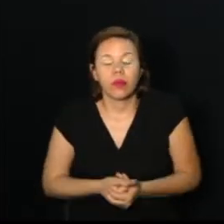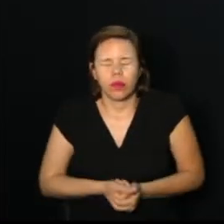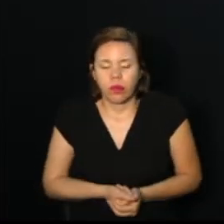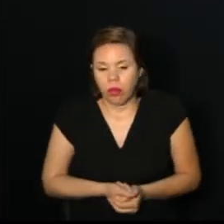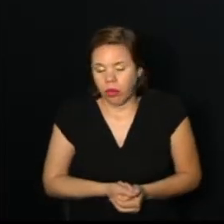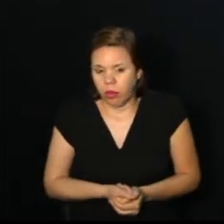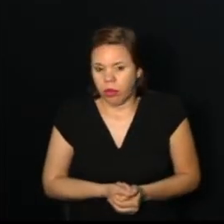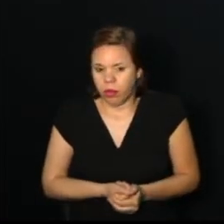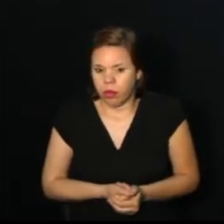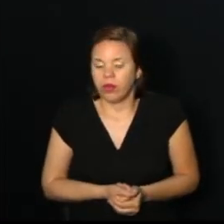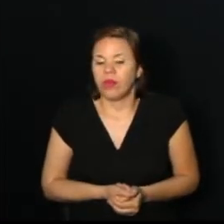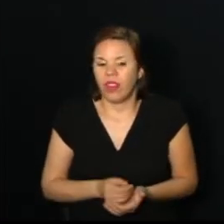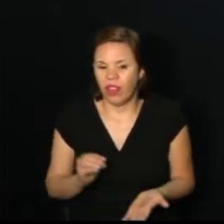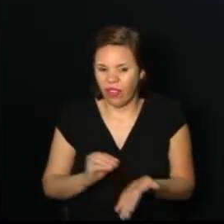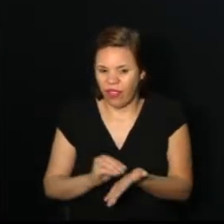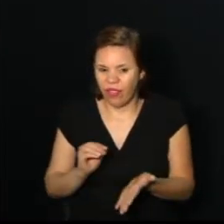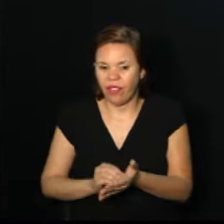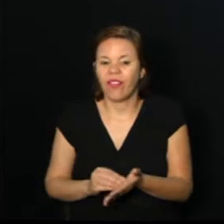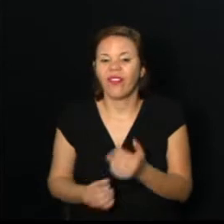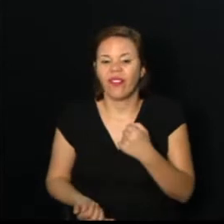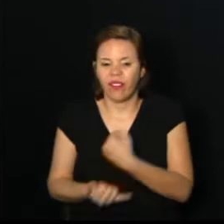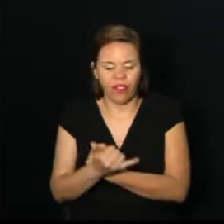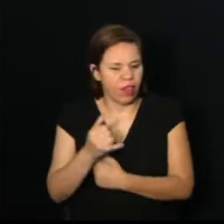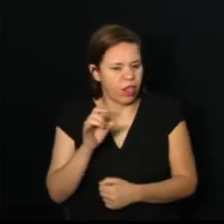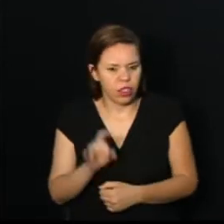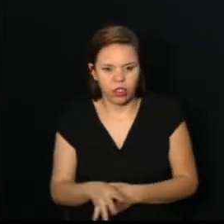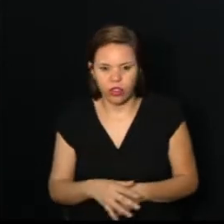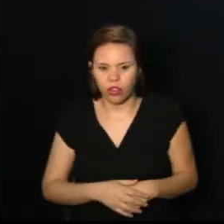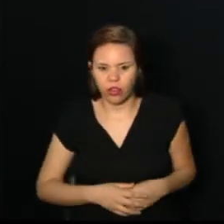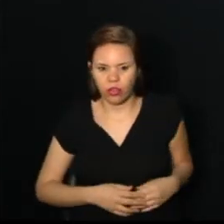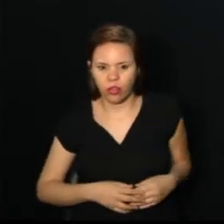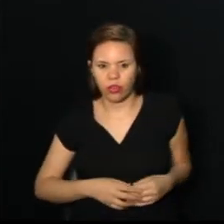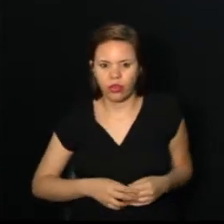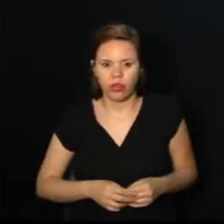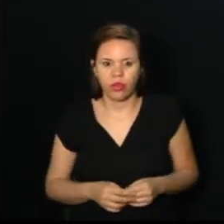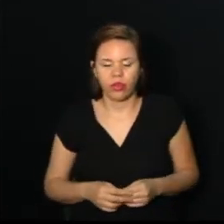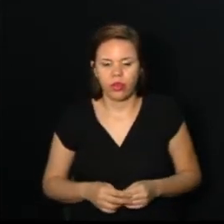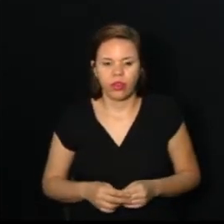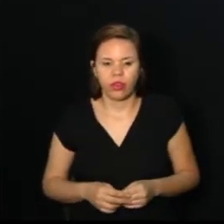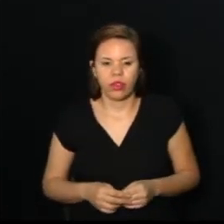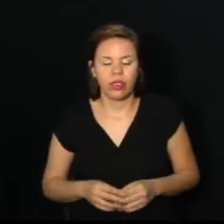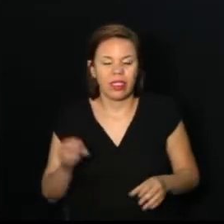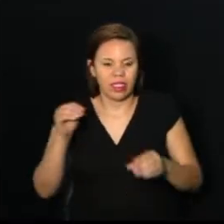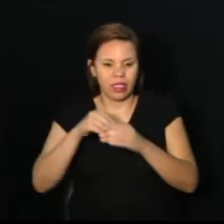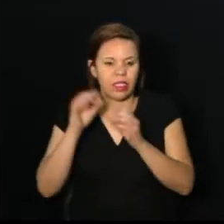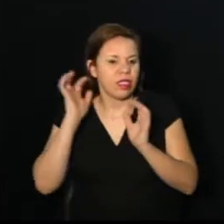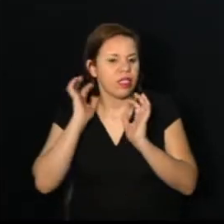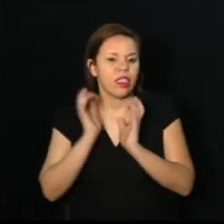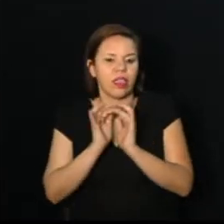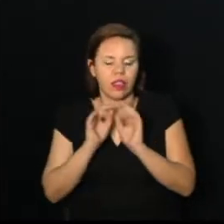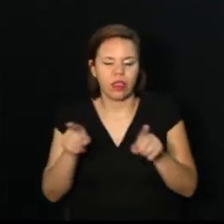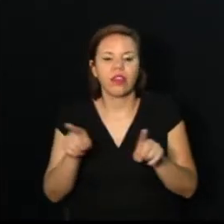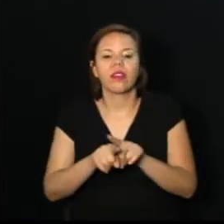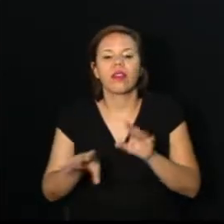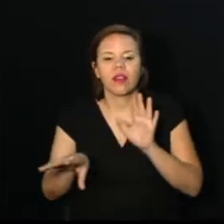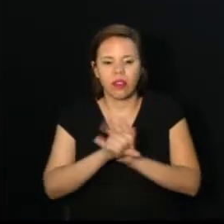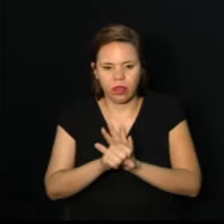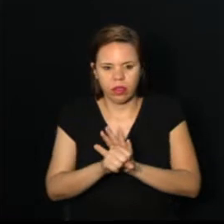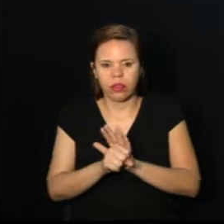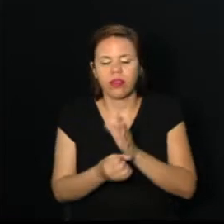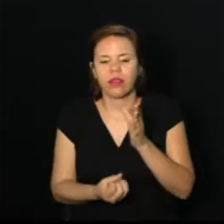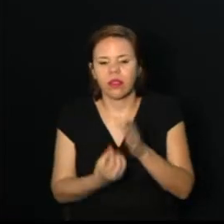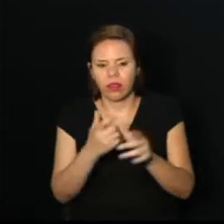a falha recai não na circuitaria neuronal, mas recai na